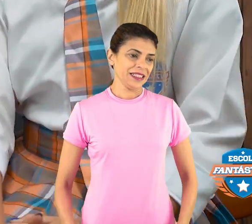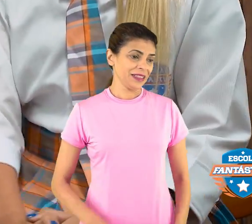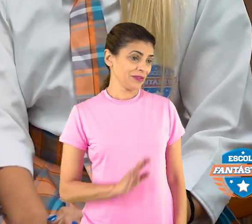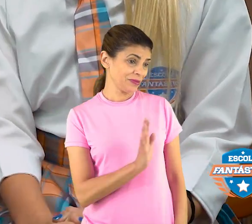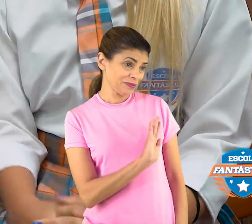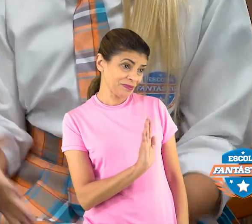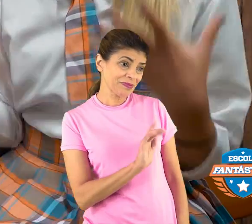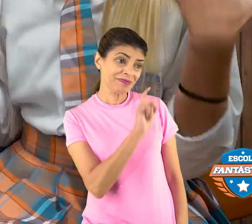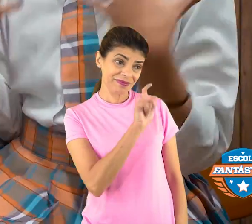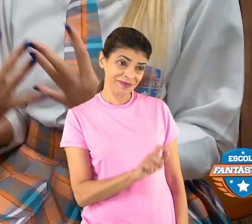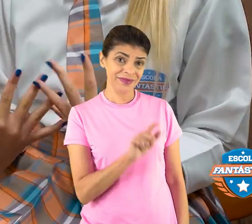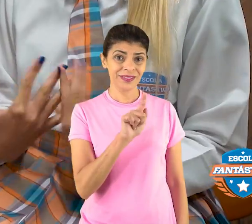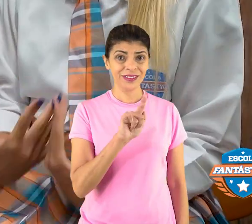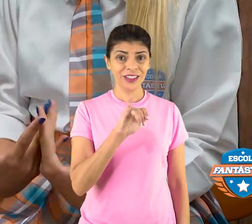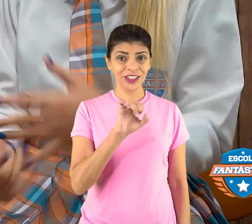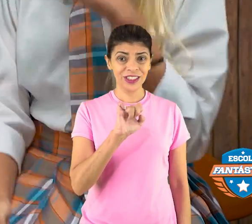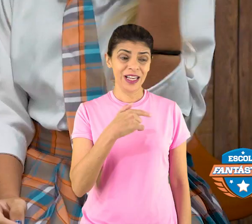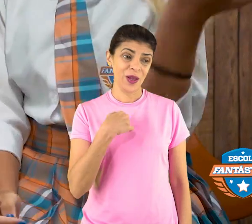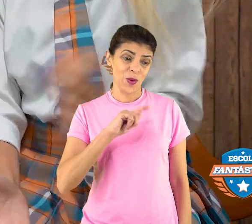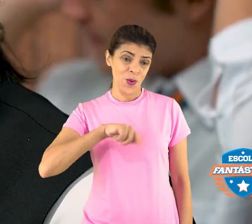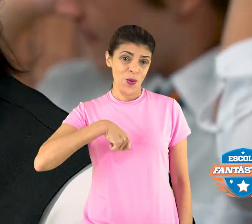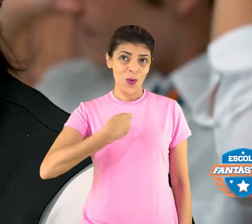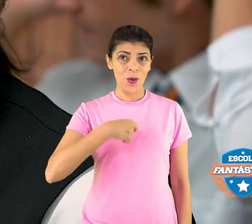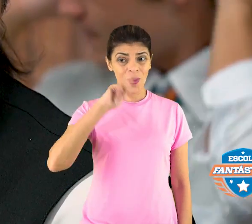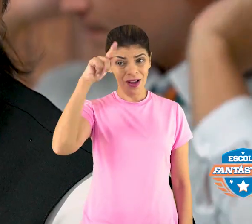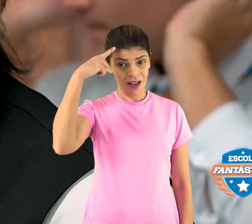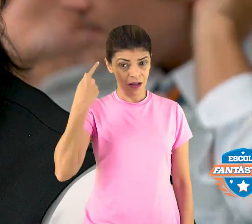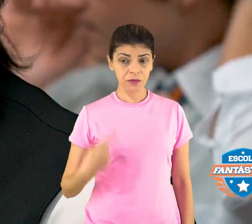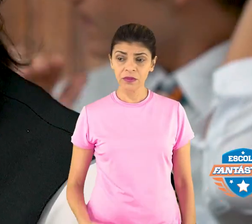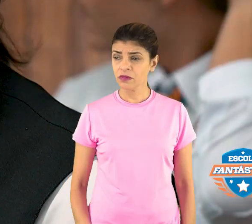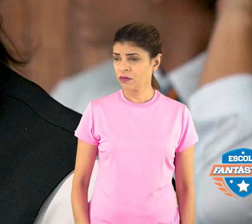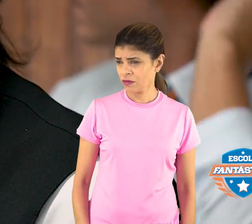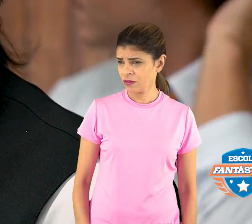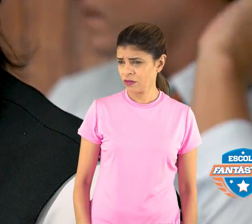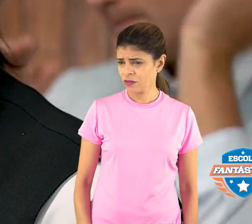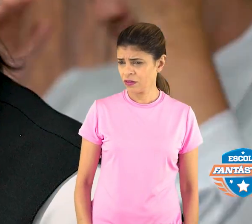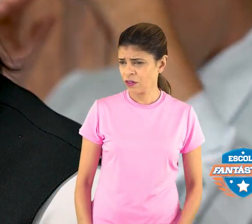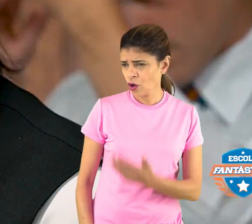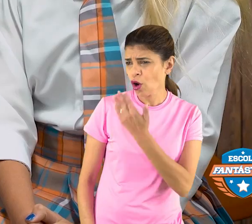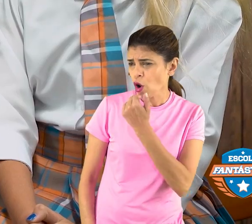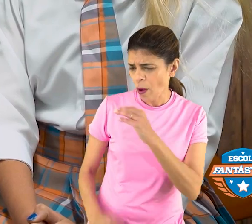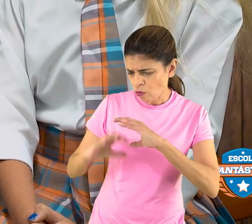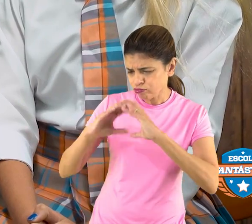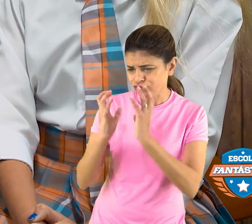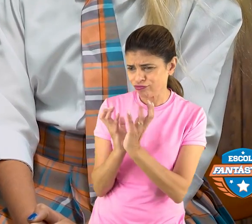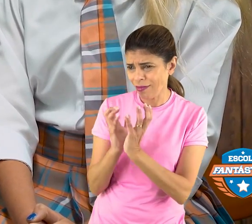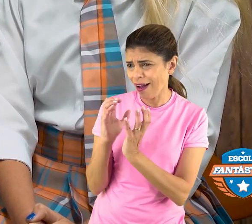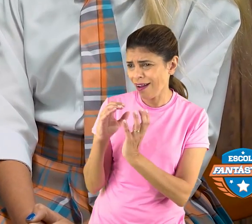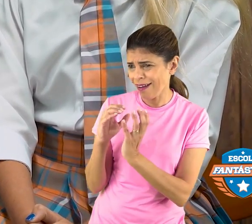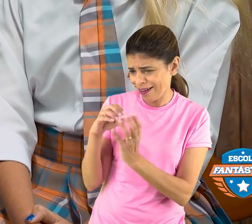Oi, senhor Giselo. Eu sou a Gabi. Gabi? Que come caqui?